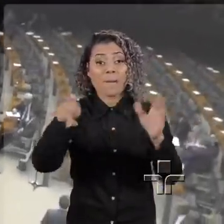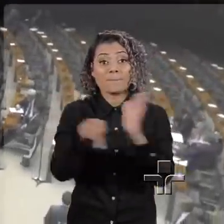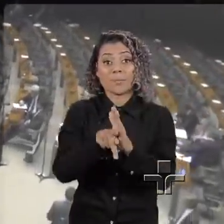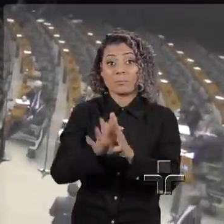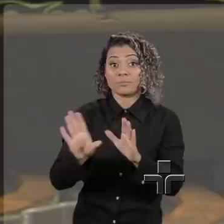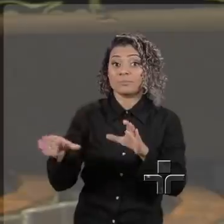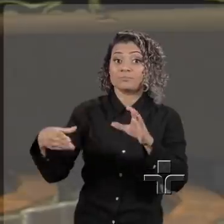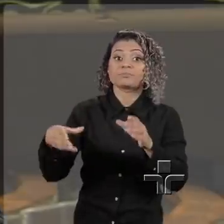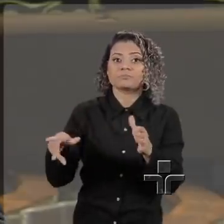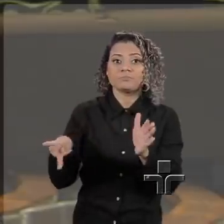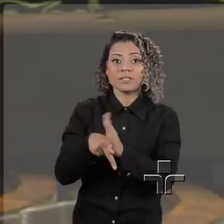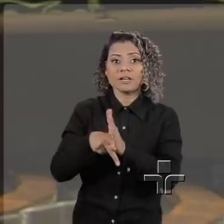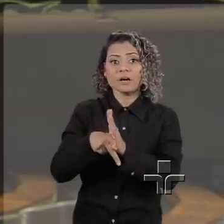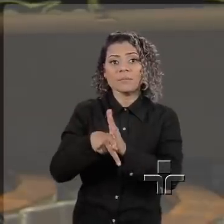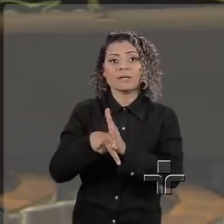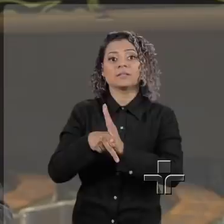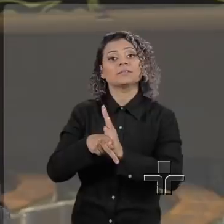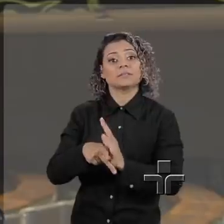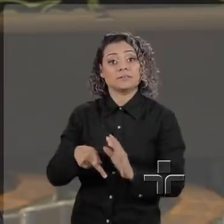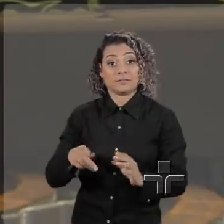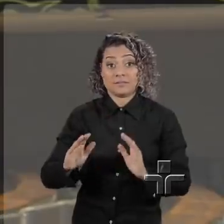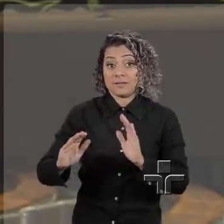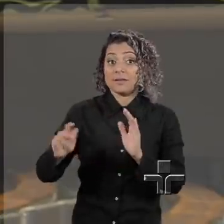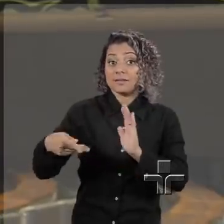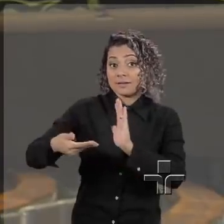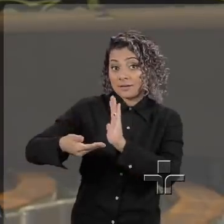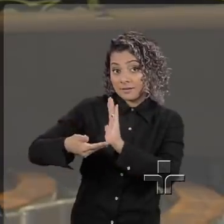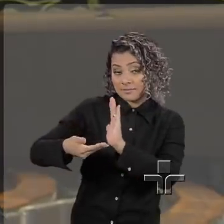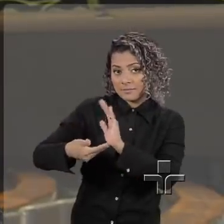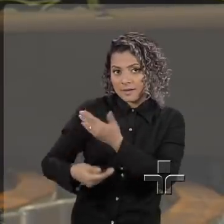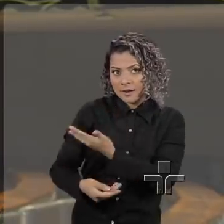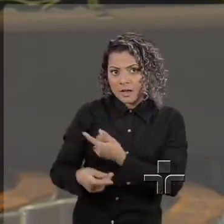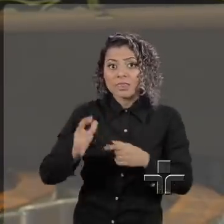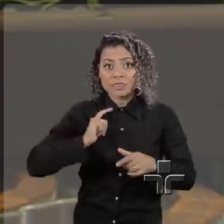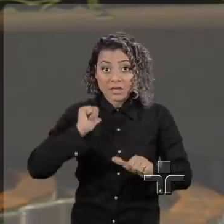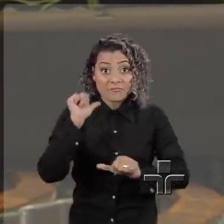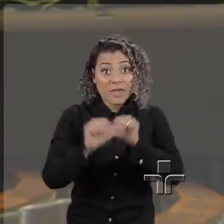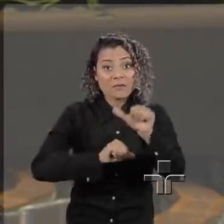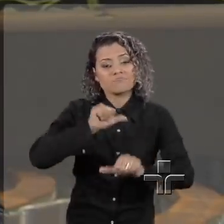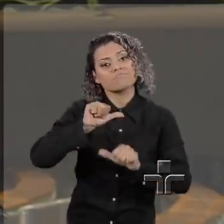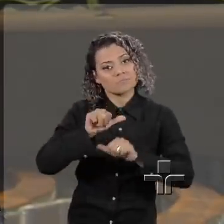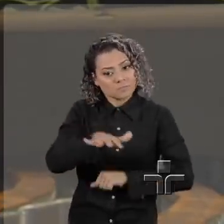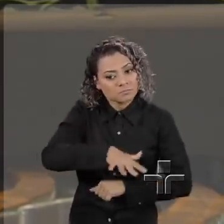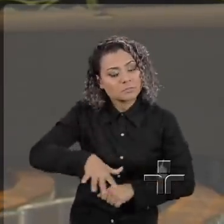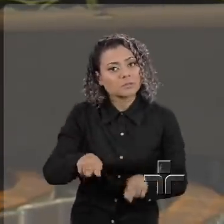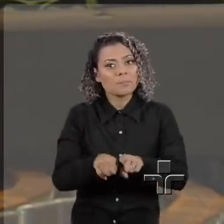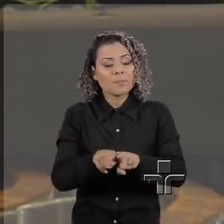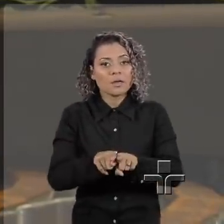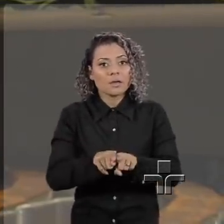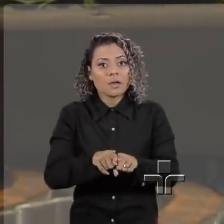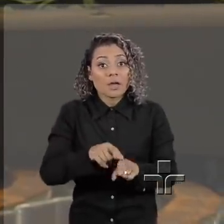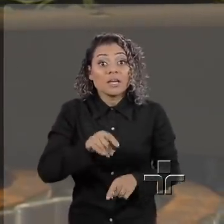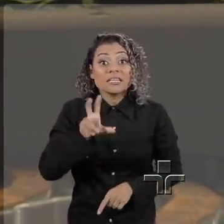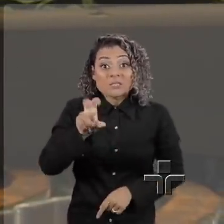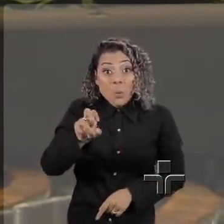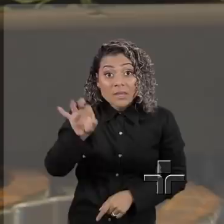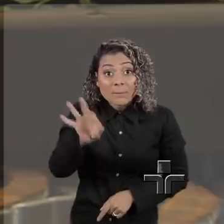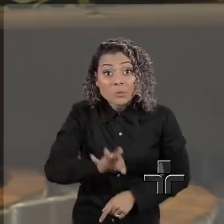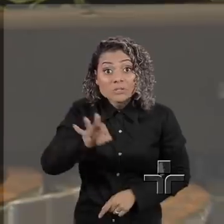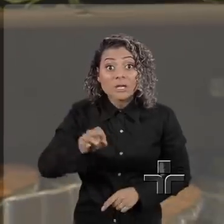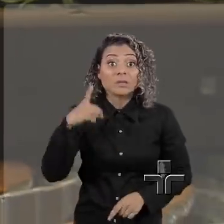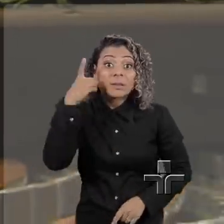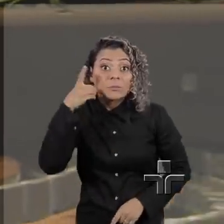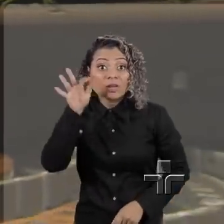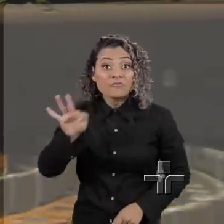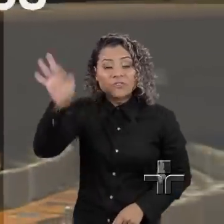dos Deputados. O parlamento que saiu das urnas também teve uma renovação histórica. Quase a metade dos novos deputados